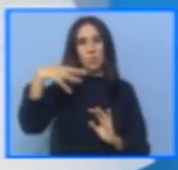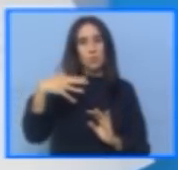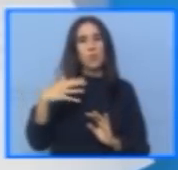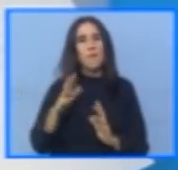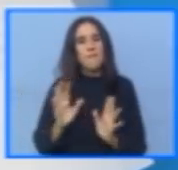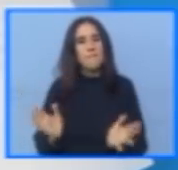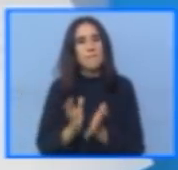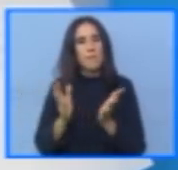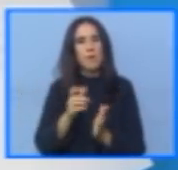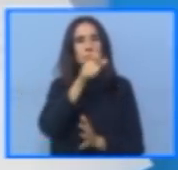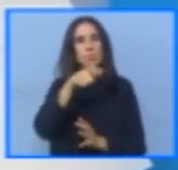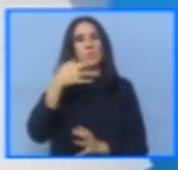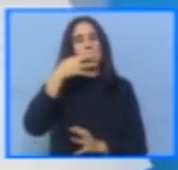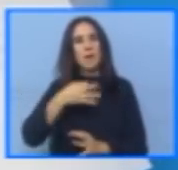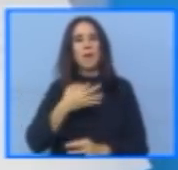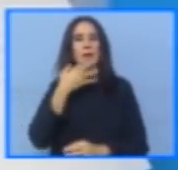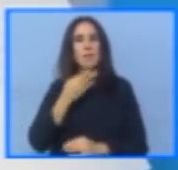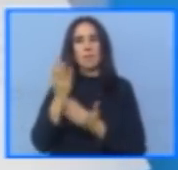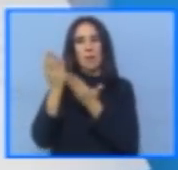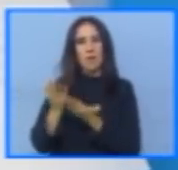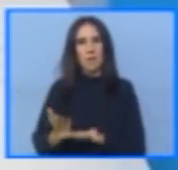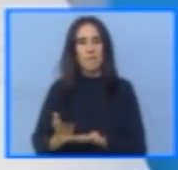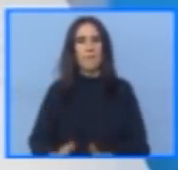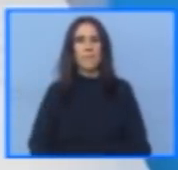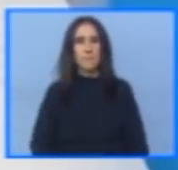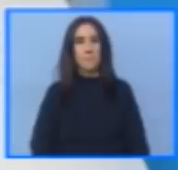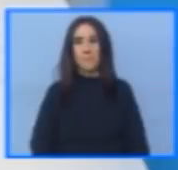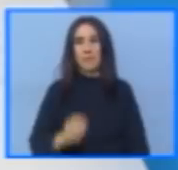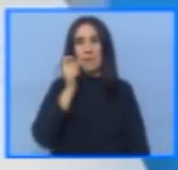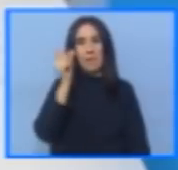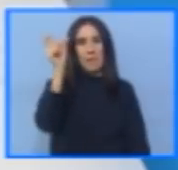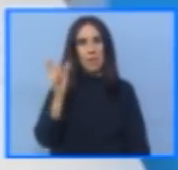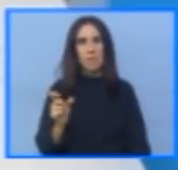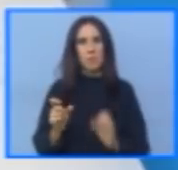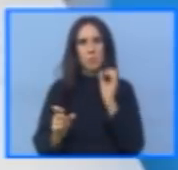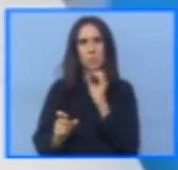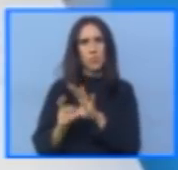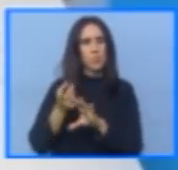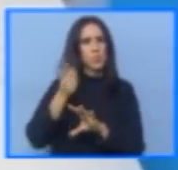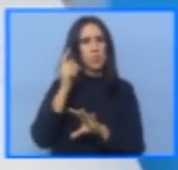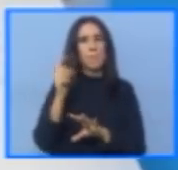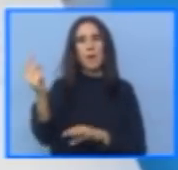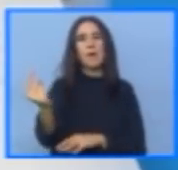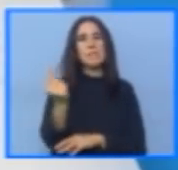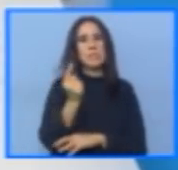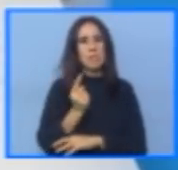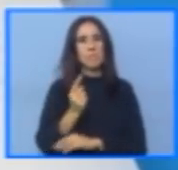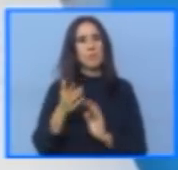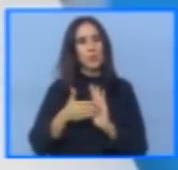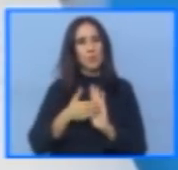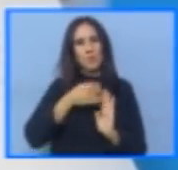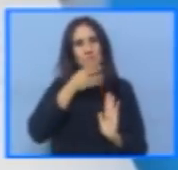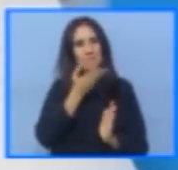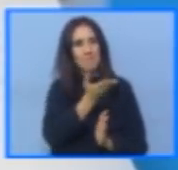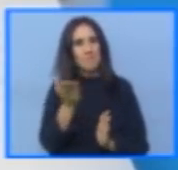fim de que todos acreditassem por meio dele. Ele não era a luz, mas veio para dar testemunho